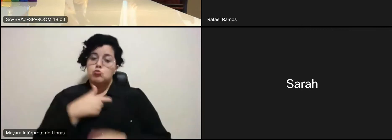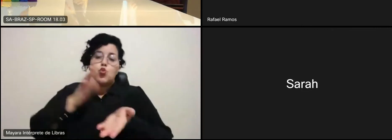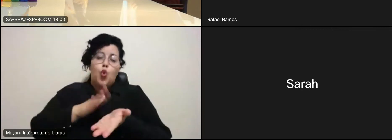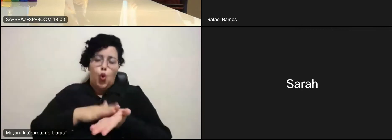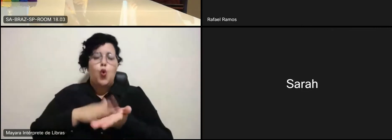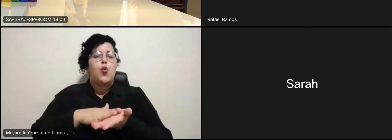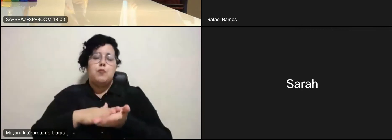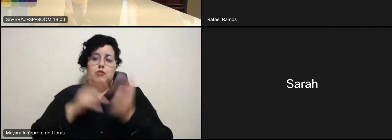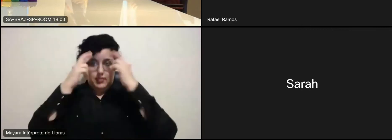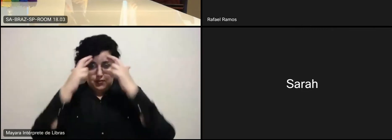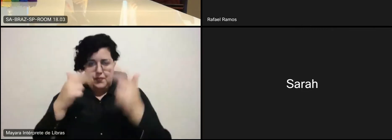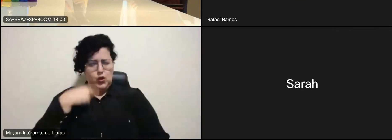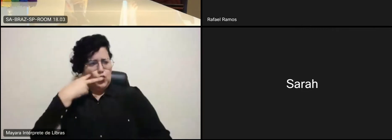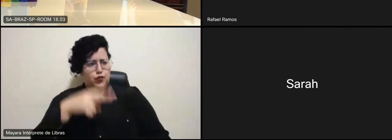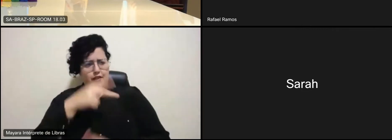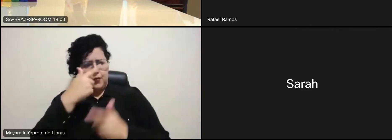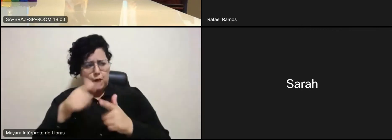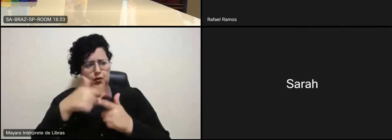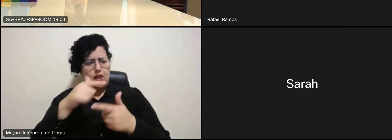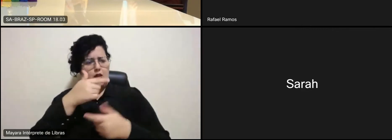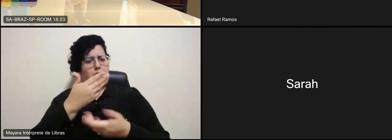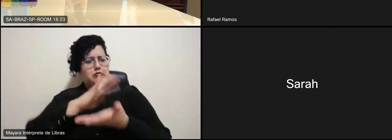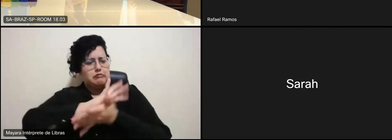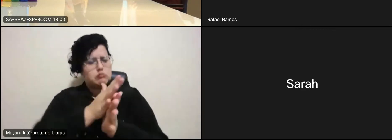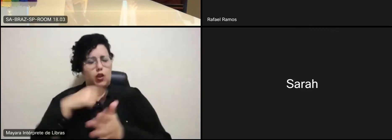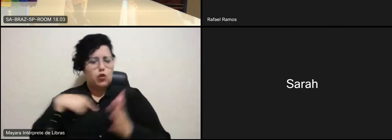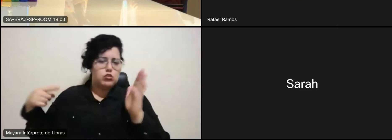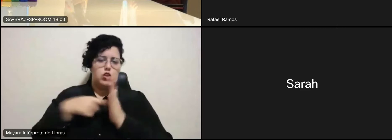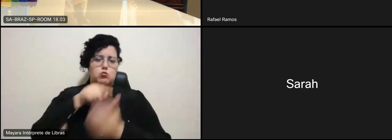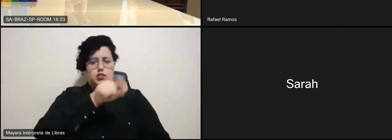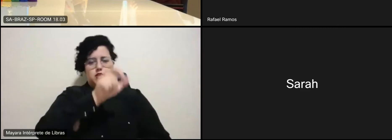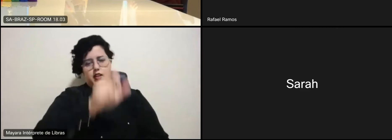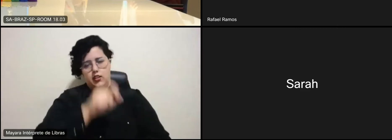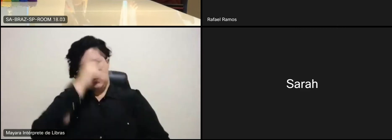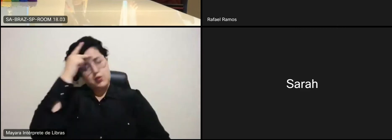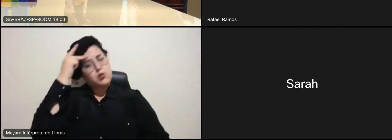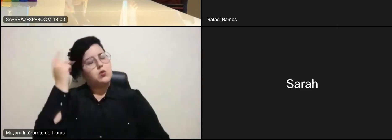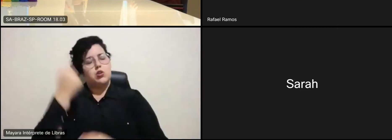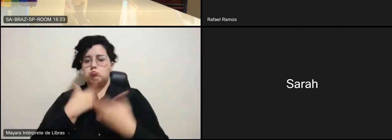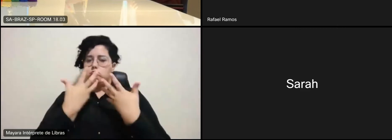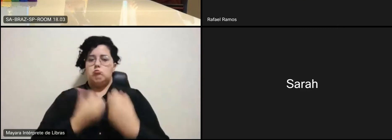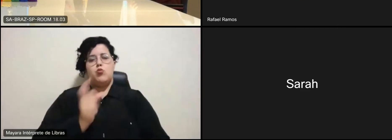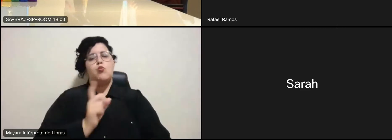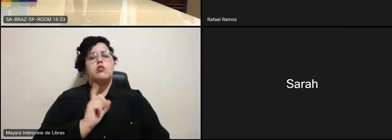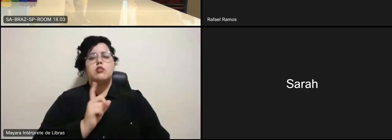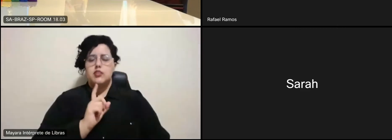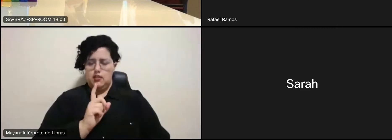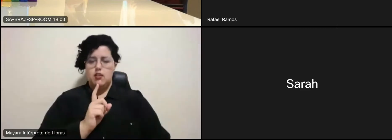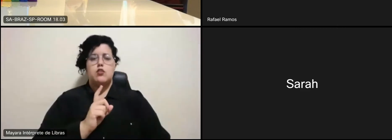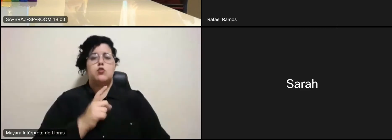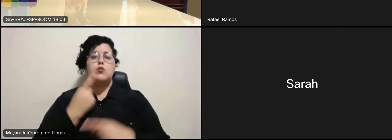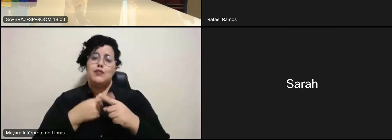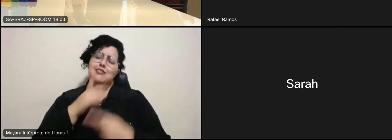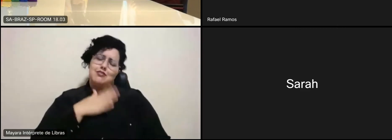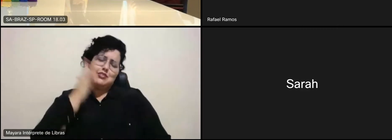eu presenciei, vamos ligar, vamos denunciar. Eu sei que é muito difícil, porque a gente acaba não tendo estrutura, ou